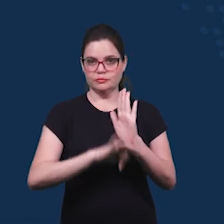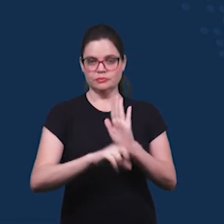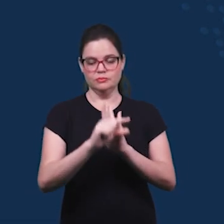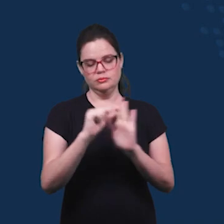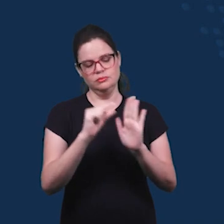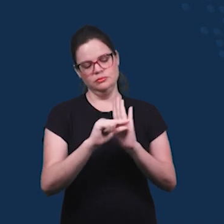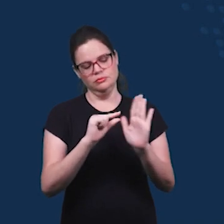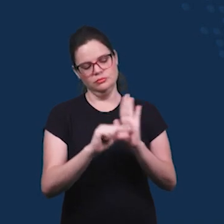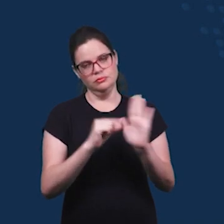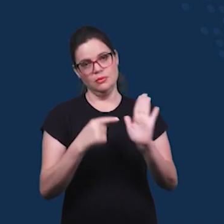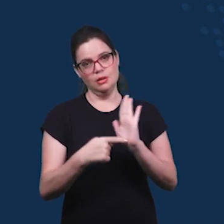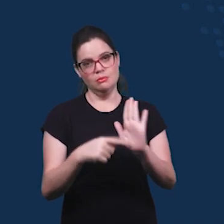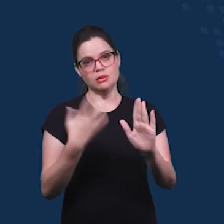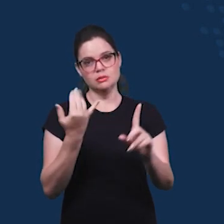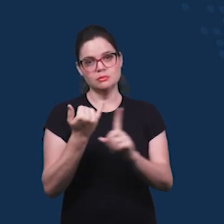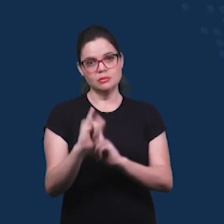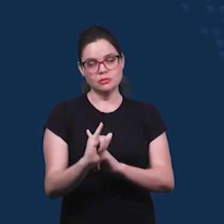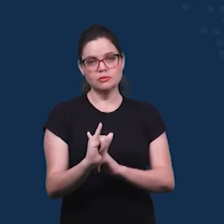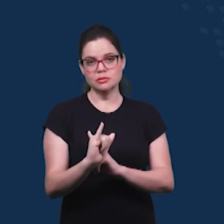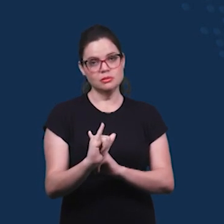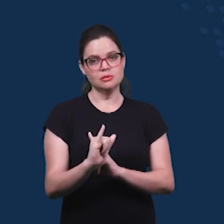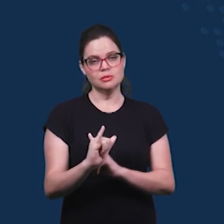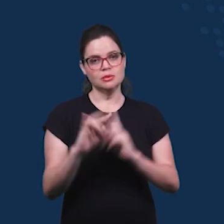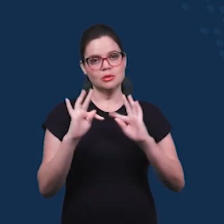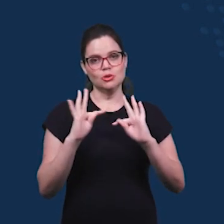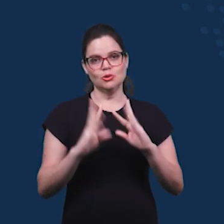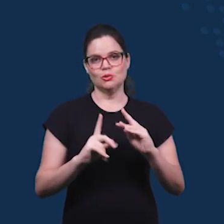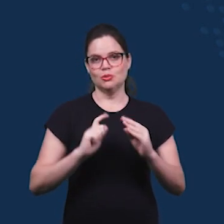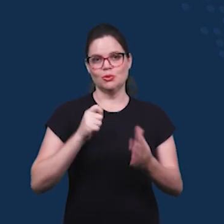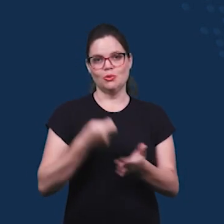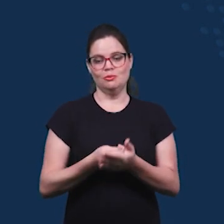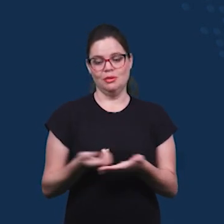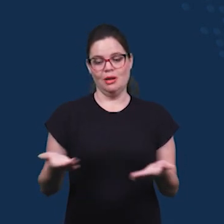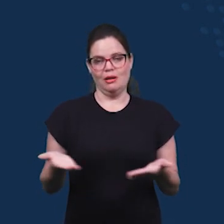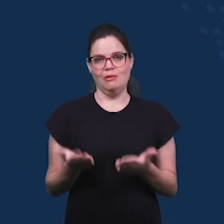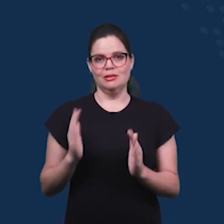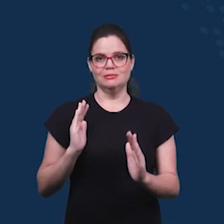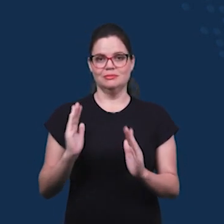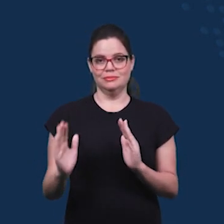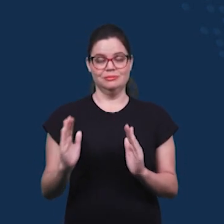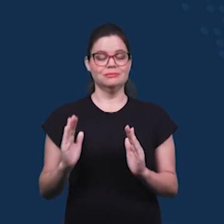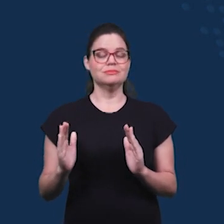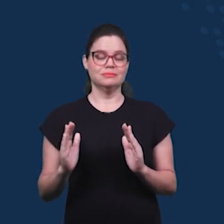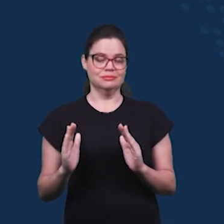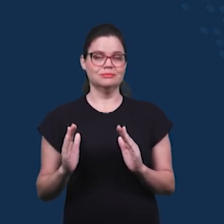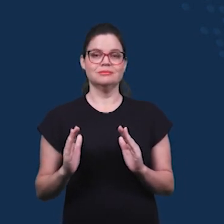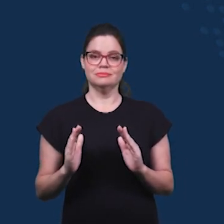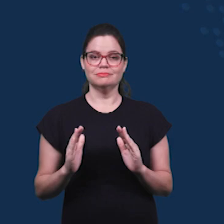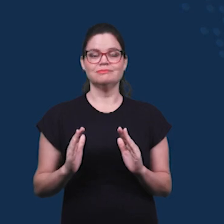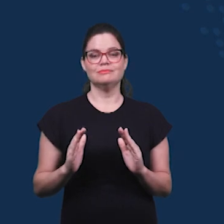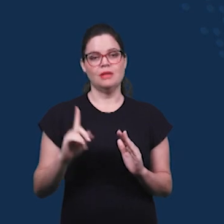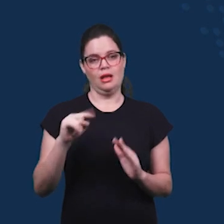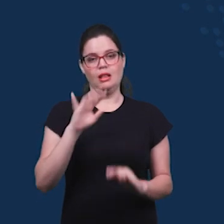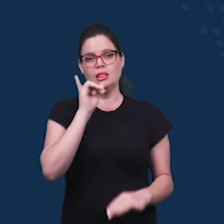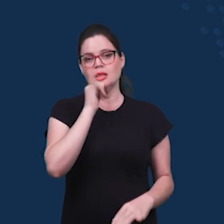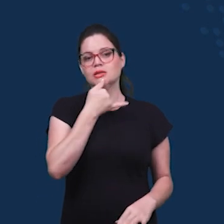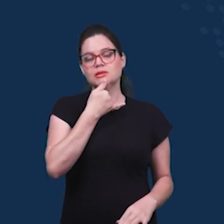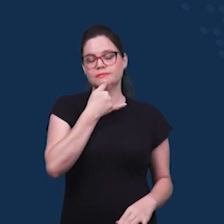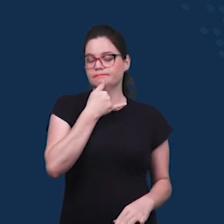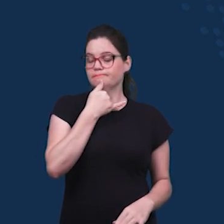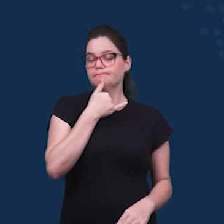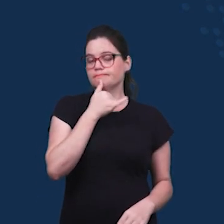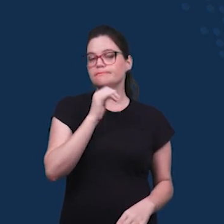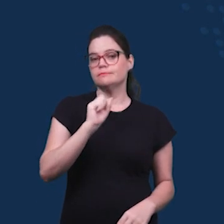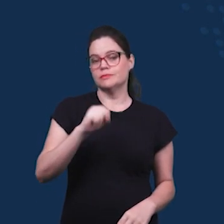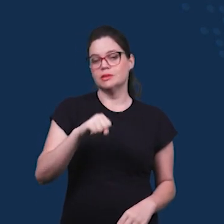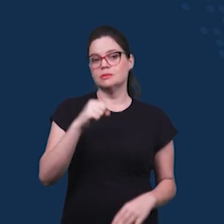profecia, está se cumprindo nos nossos dias. É algo triste, é